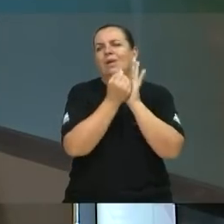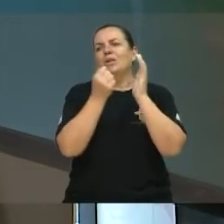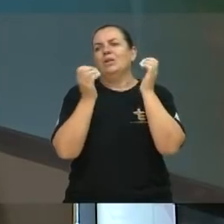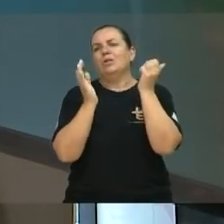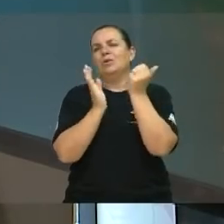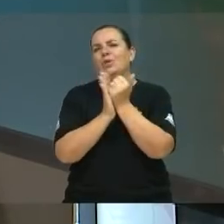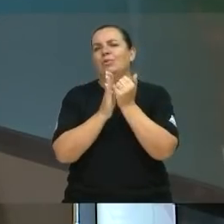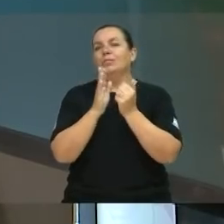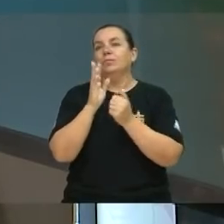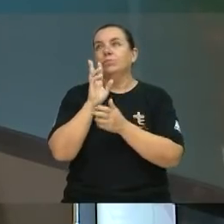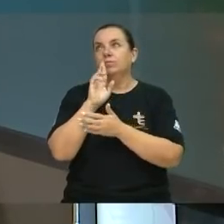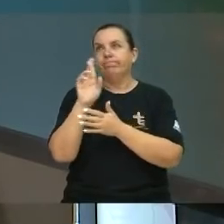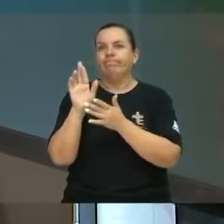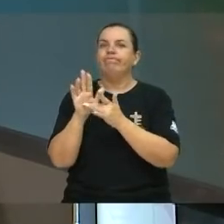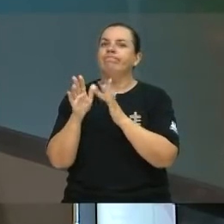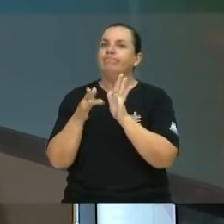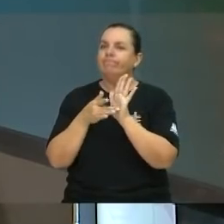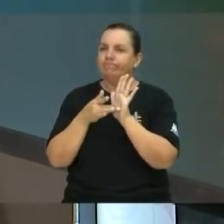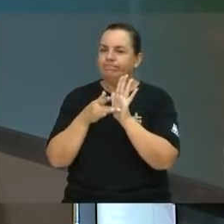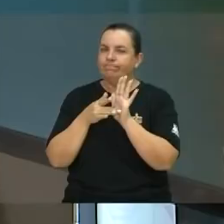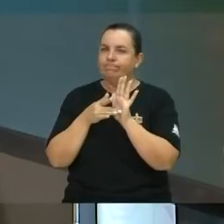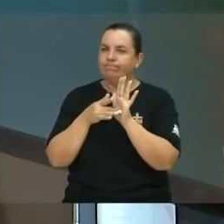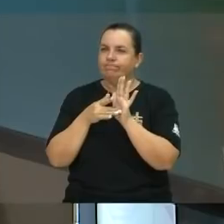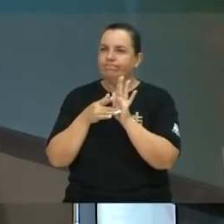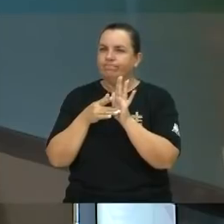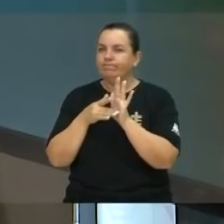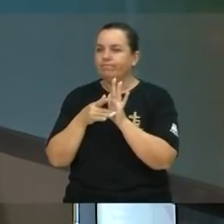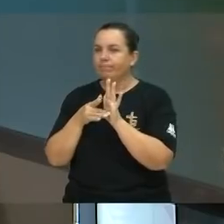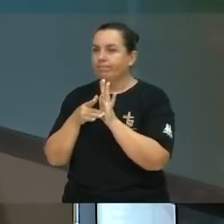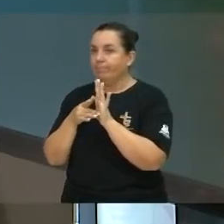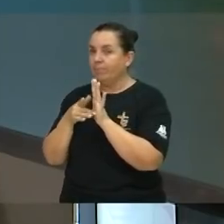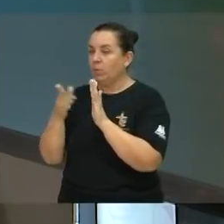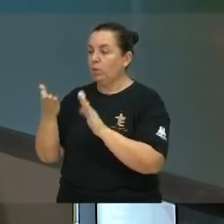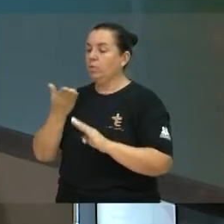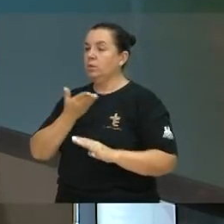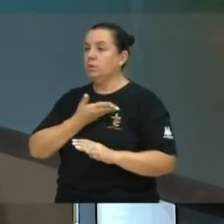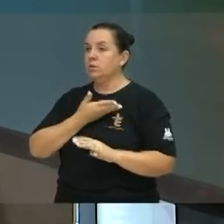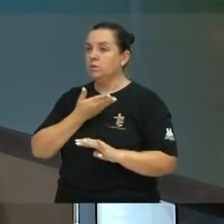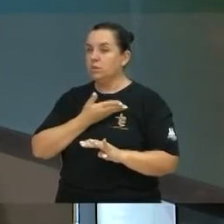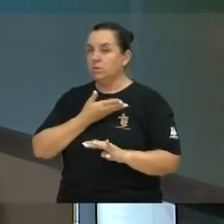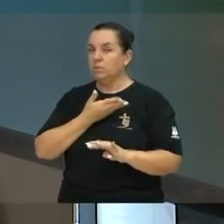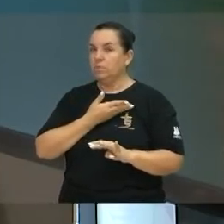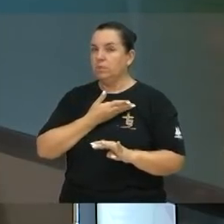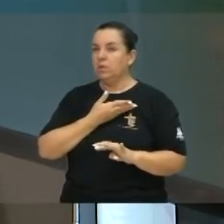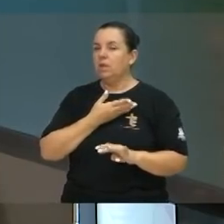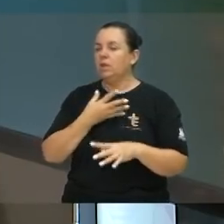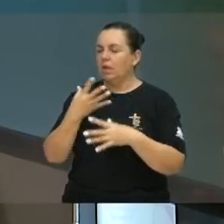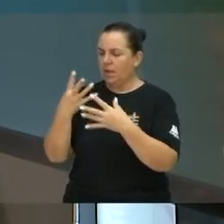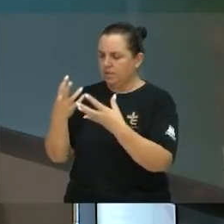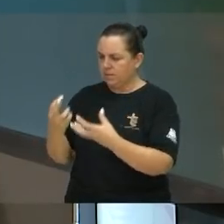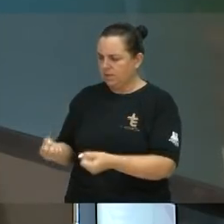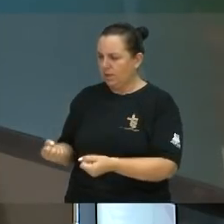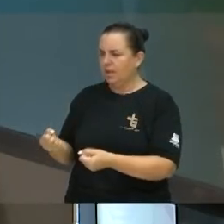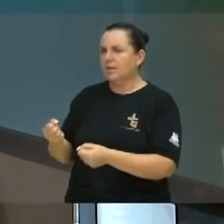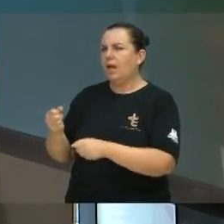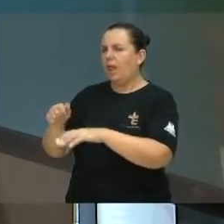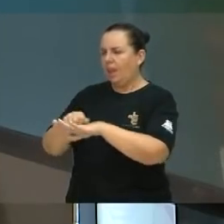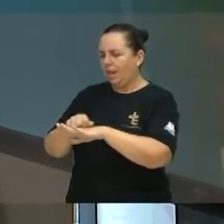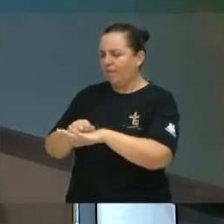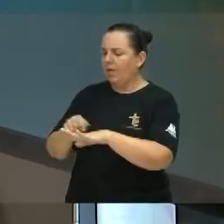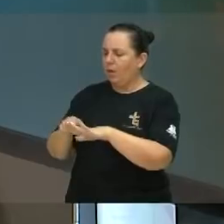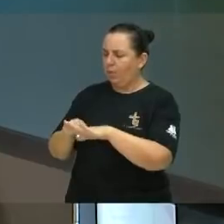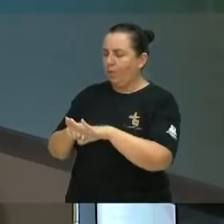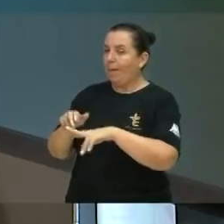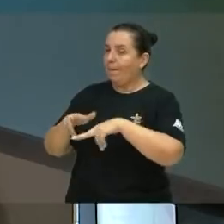paixão do senhor o discípulo que tem deixa se lavar os pés por seu